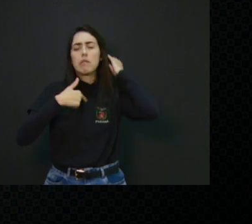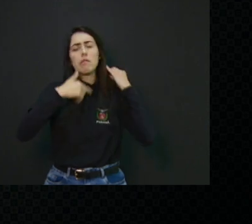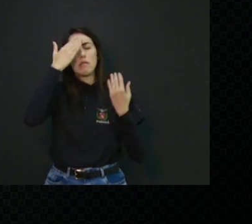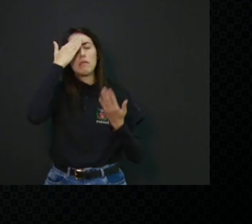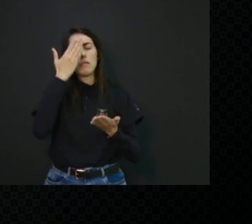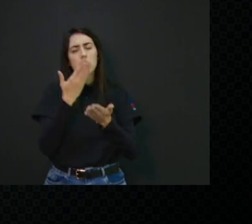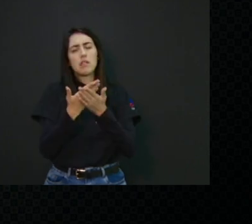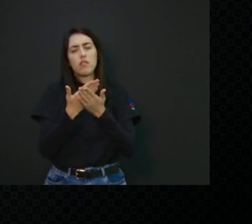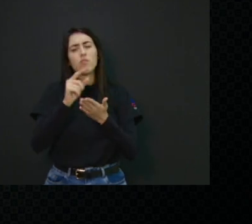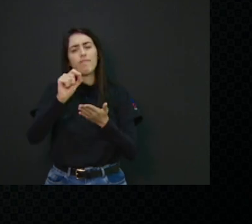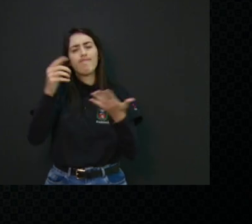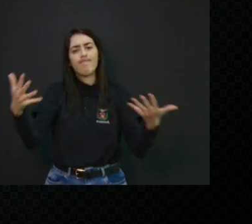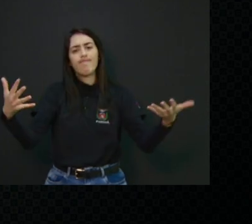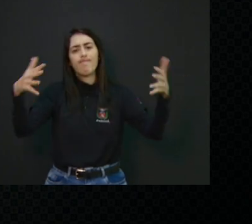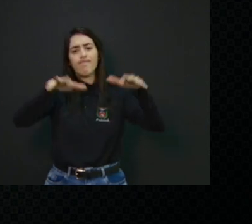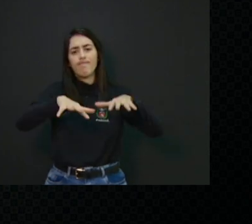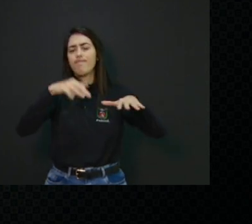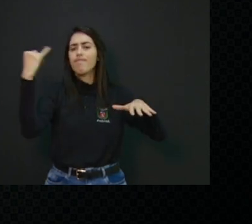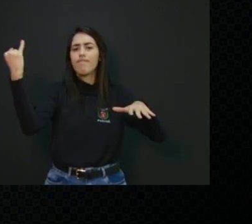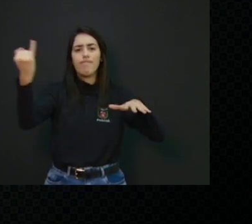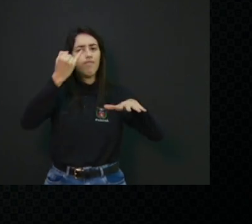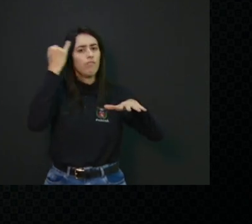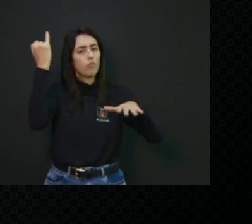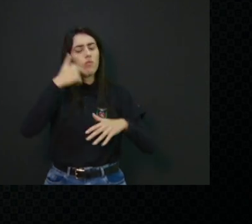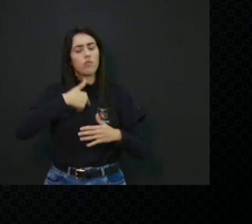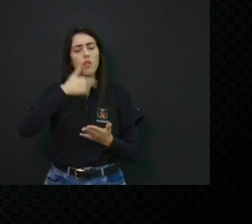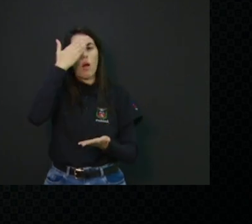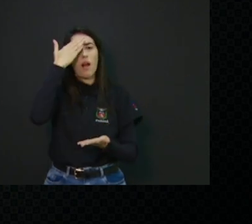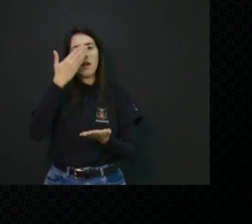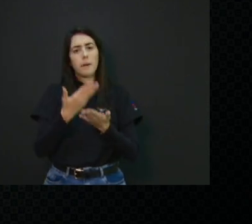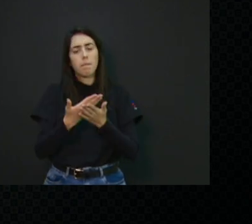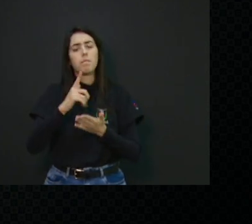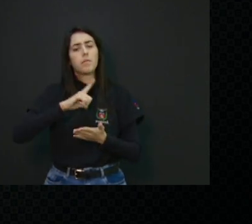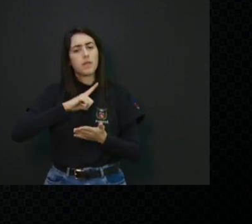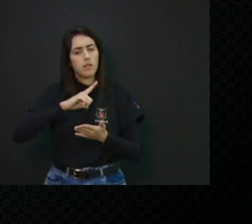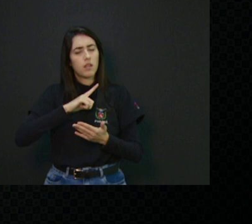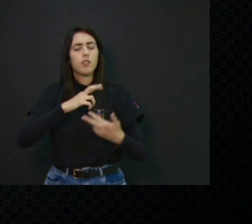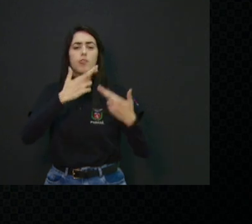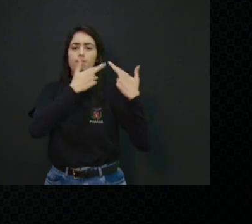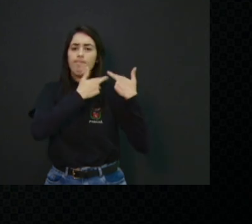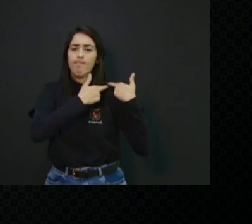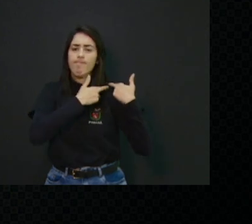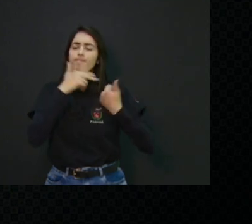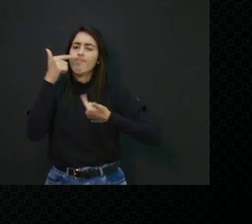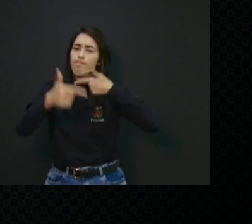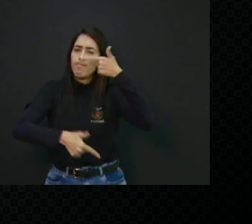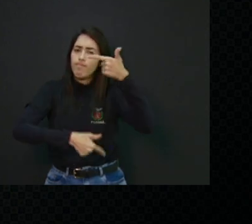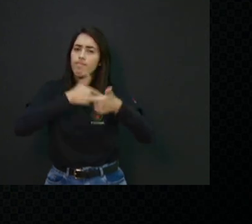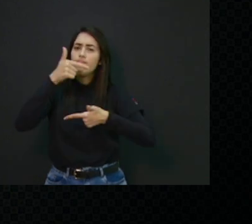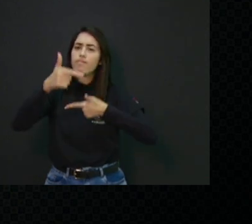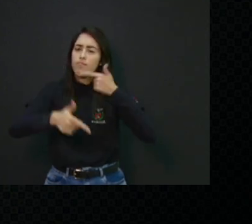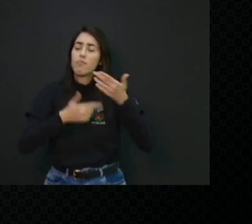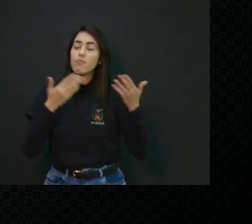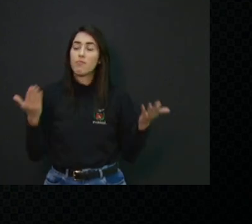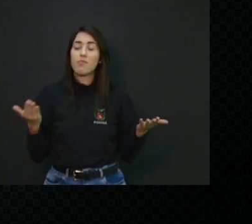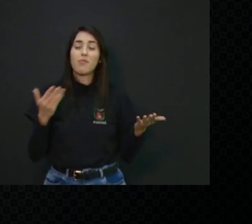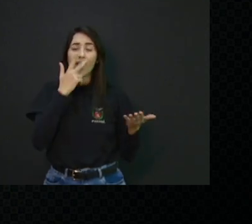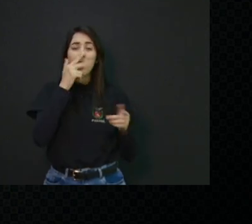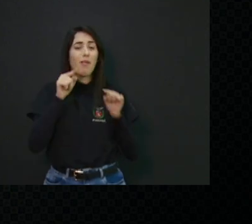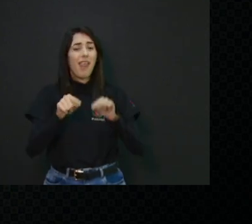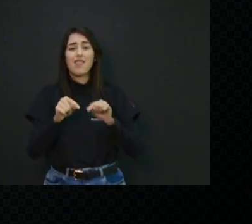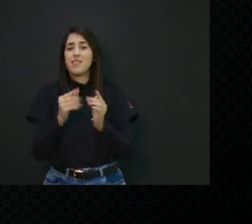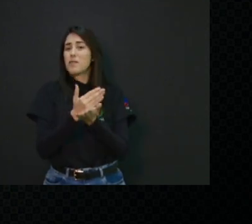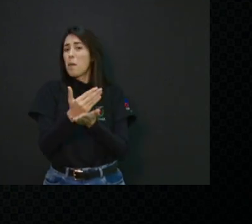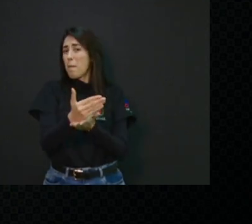processo inclusivo, respeitoso dessas pessoas, mas feito com bastante responsabilidade, e eu acho que aqui é assim que a gente começa,